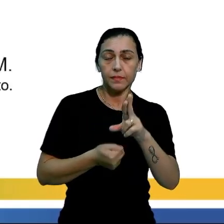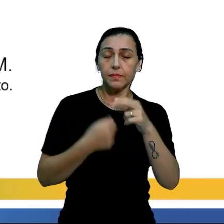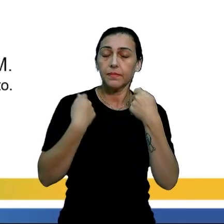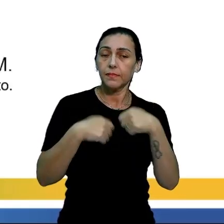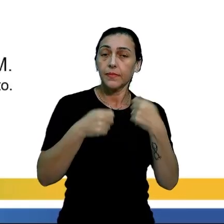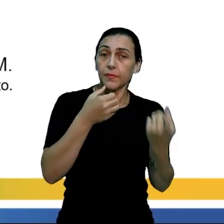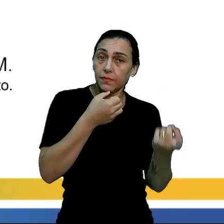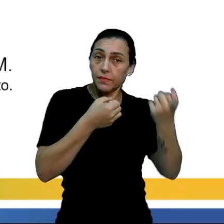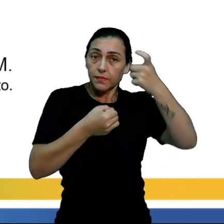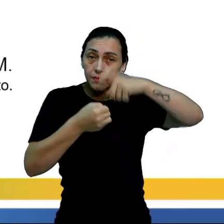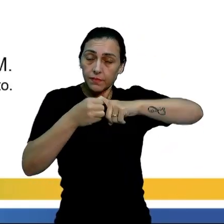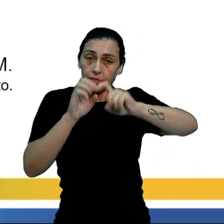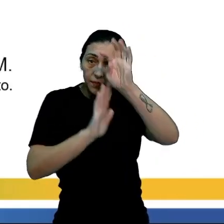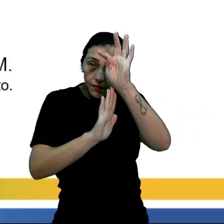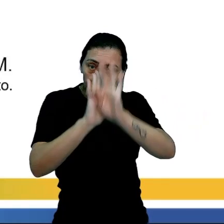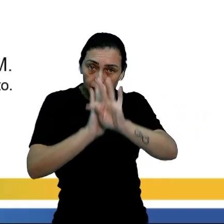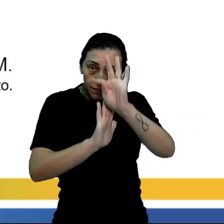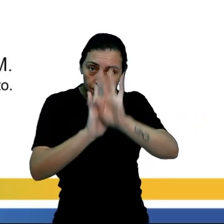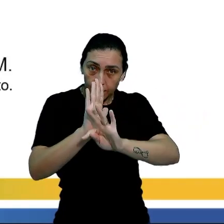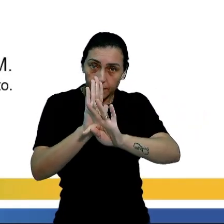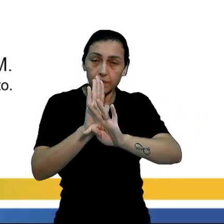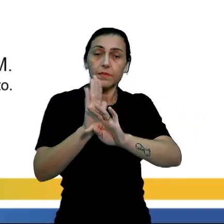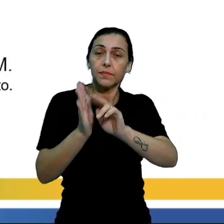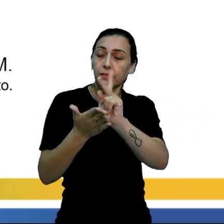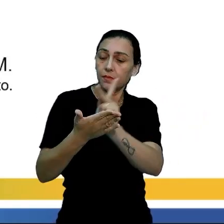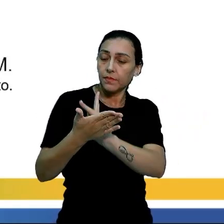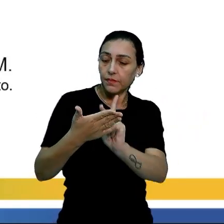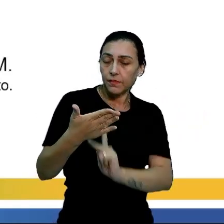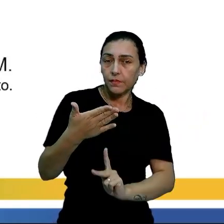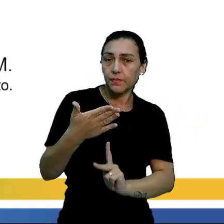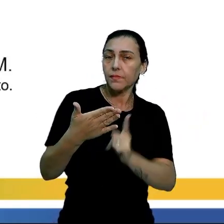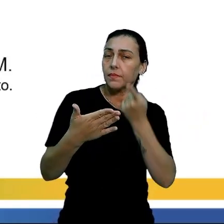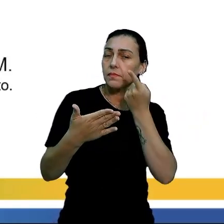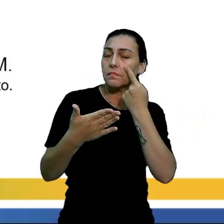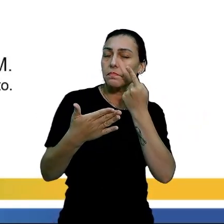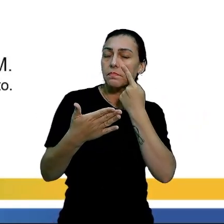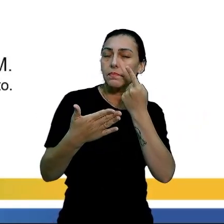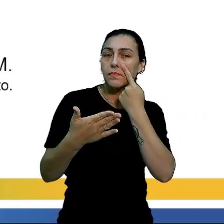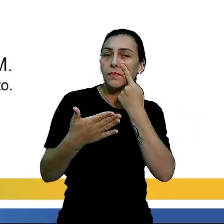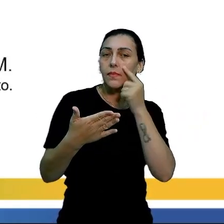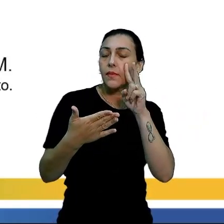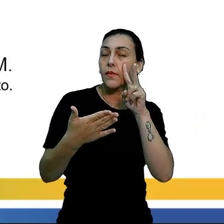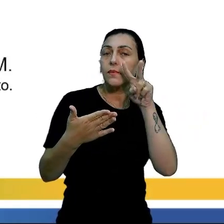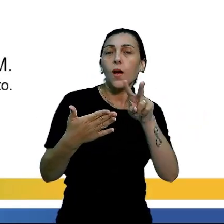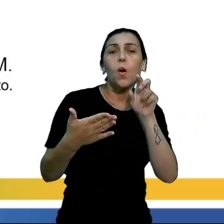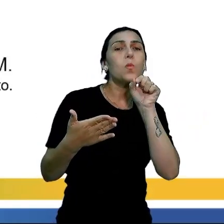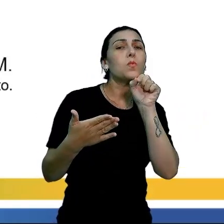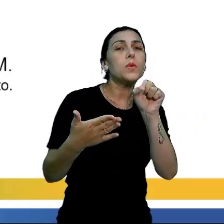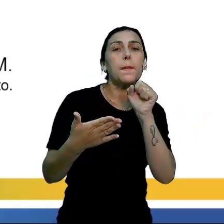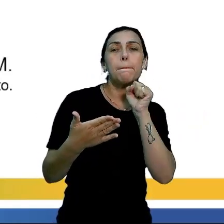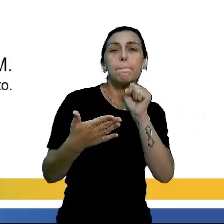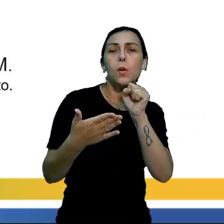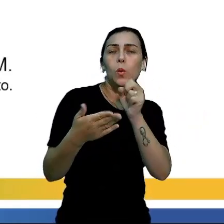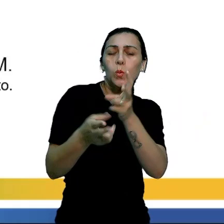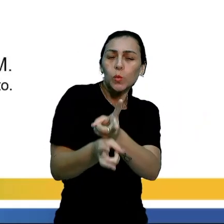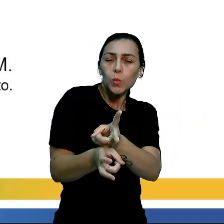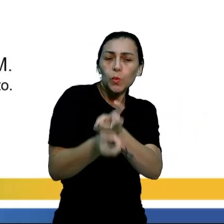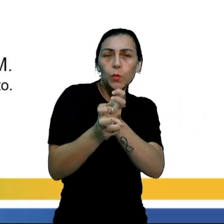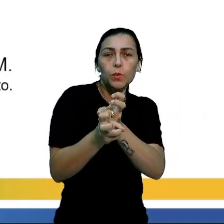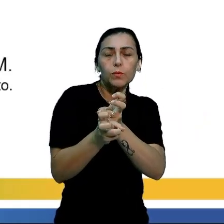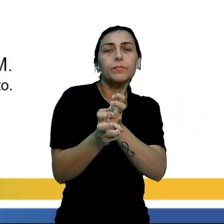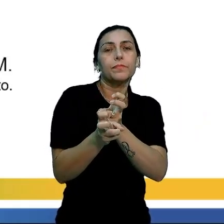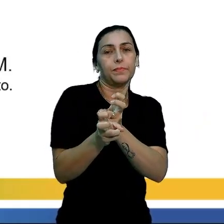que voltar aqui no poema e destacar, né? E ver o que é que a gente pode extrair daí,